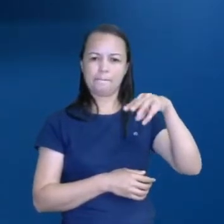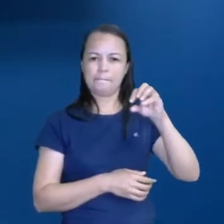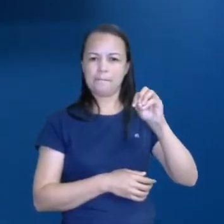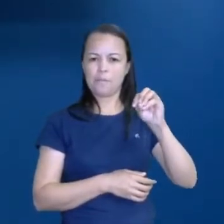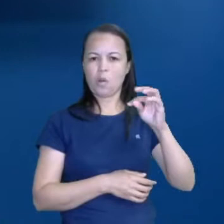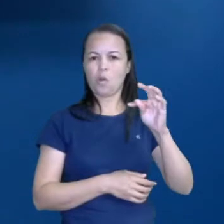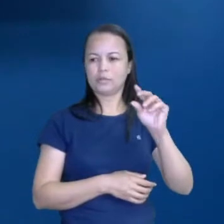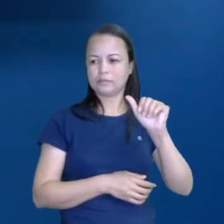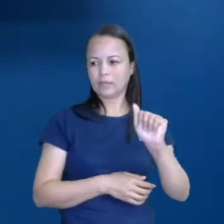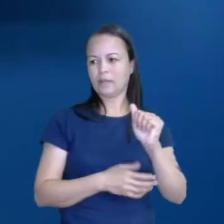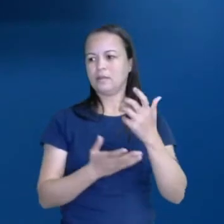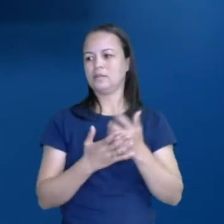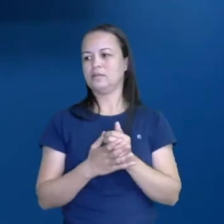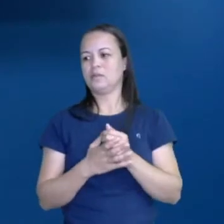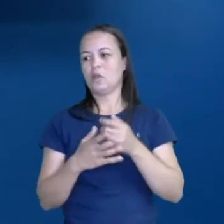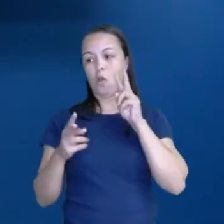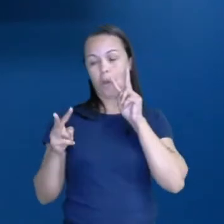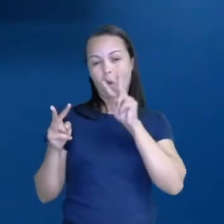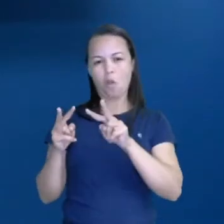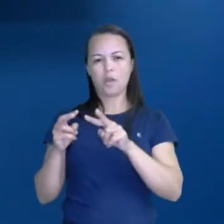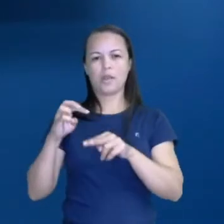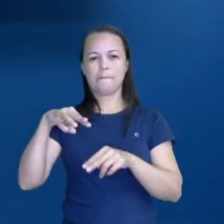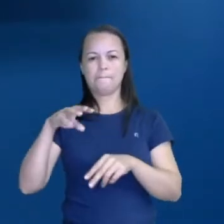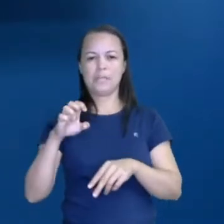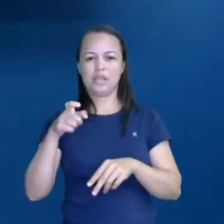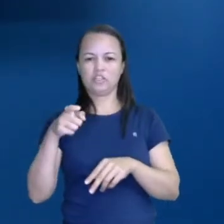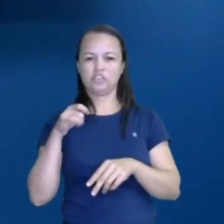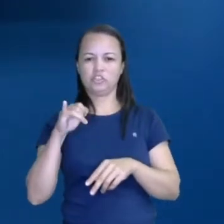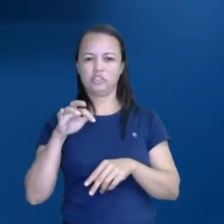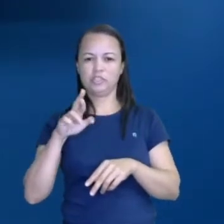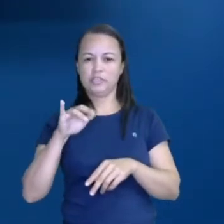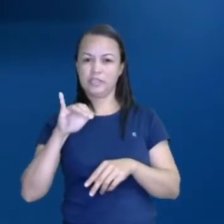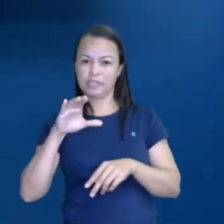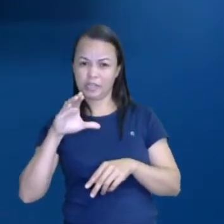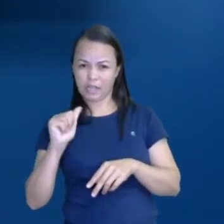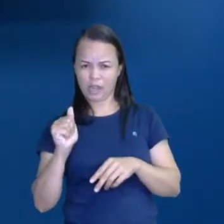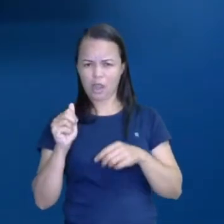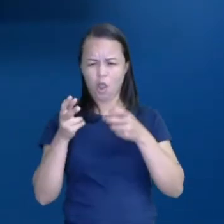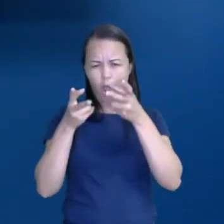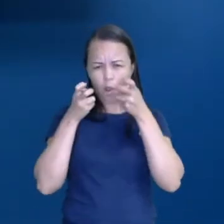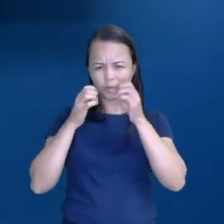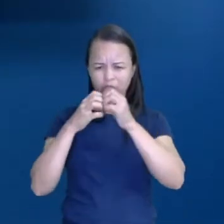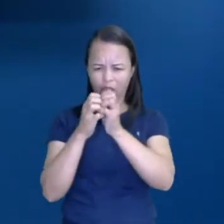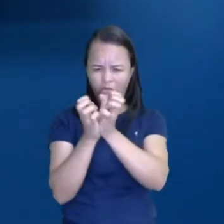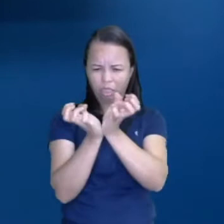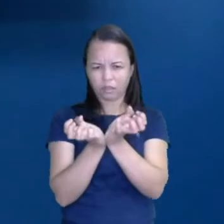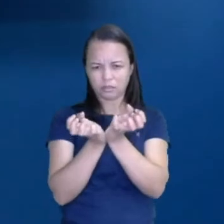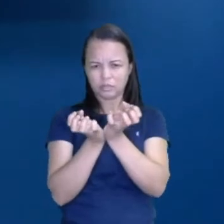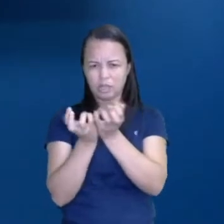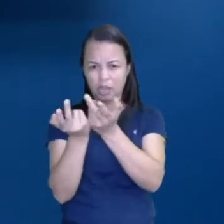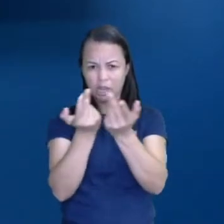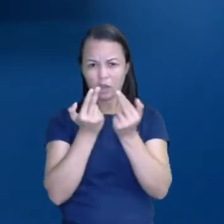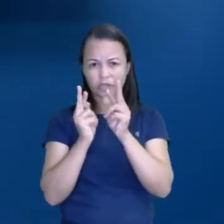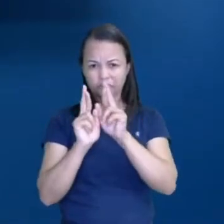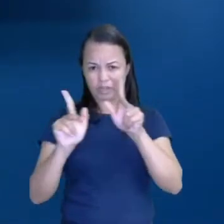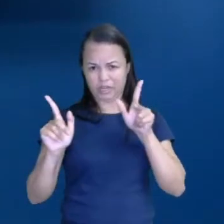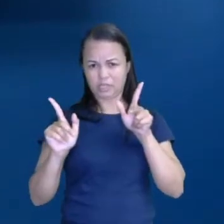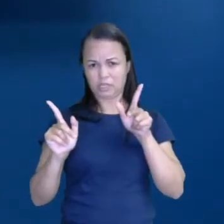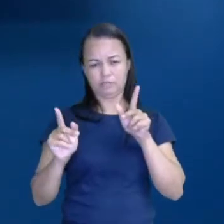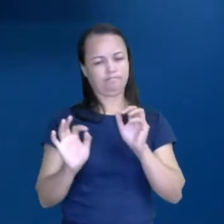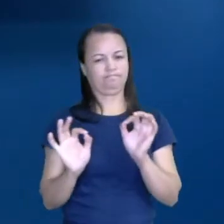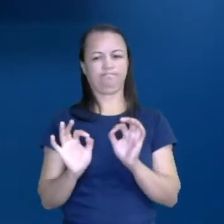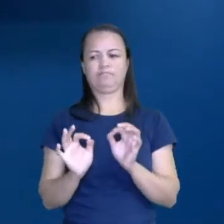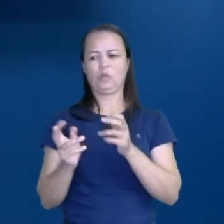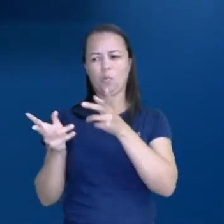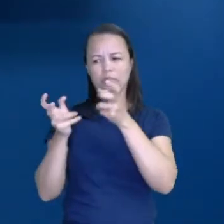mexerica. Observem bem a imagem. Eles estão vendendo coisas diferentes? Pensem um pouquinho, observem bem